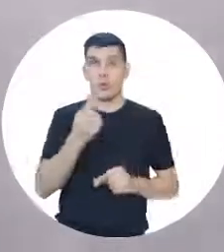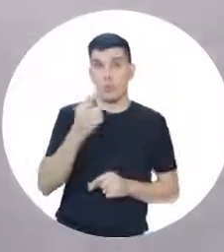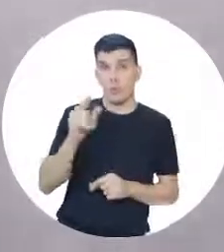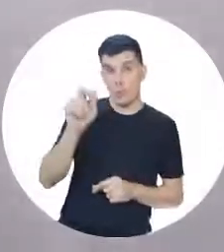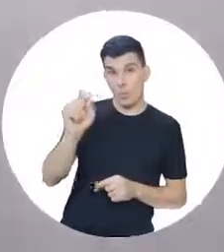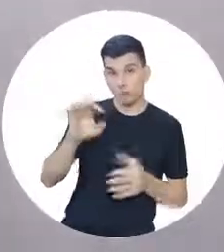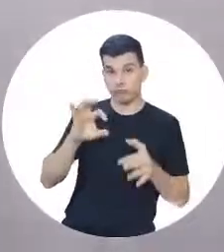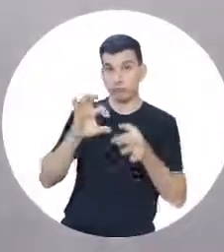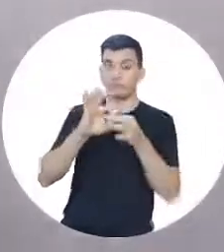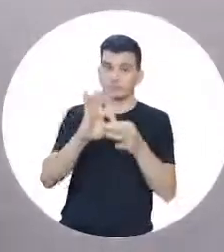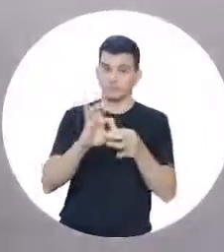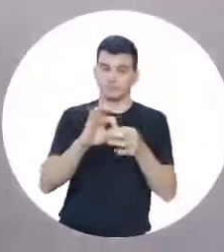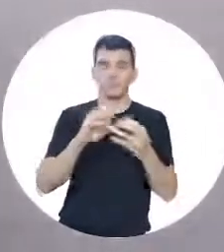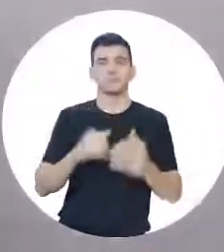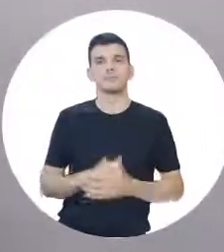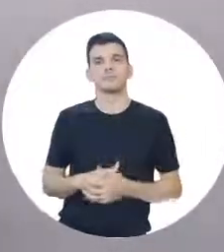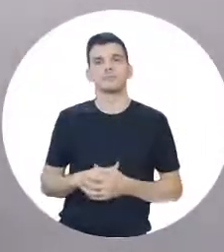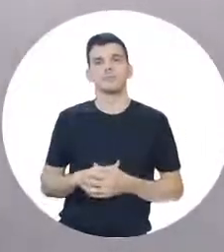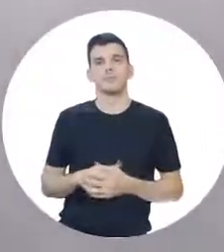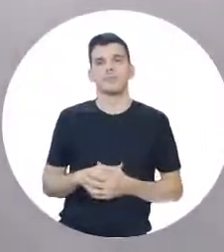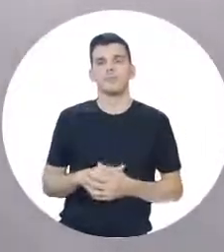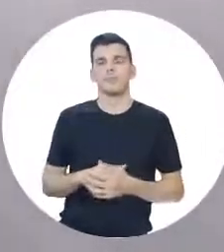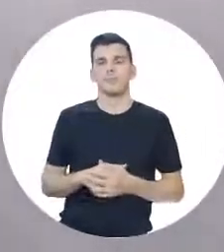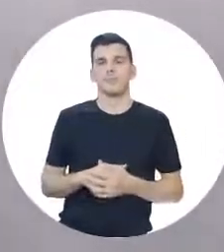1A estiver ligado à base.